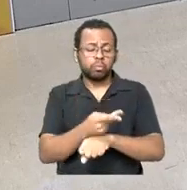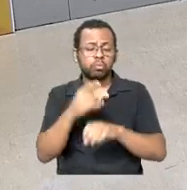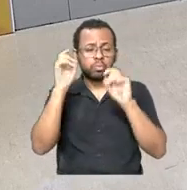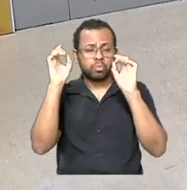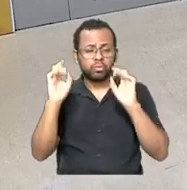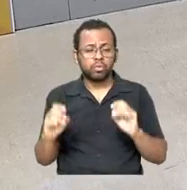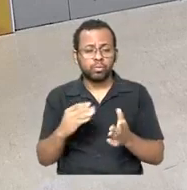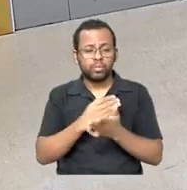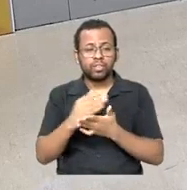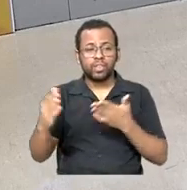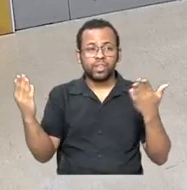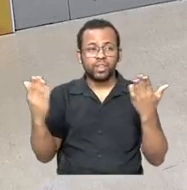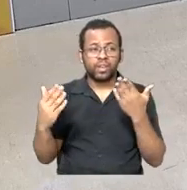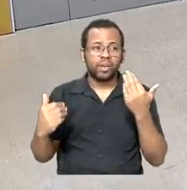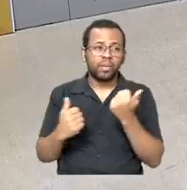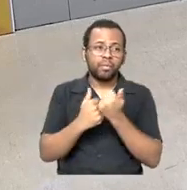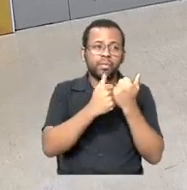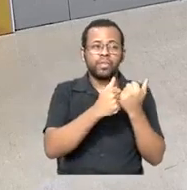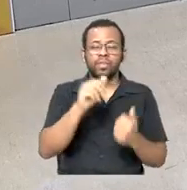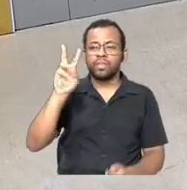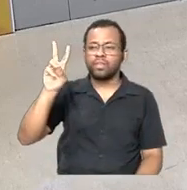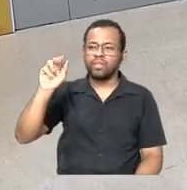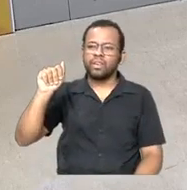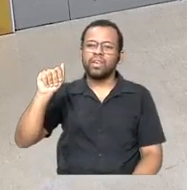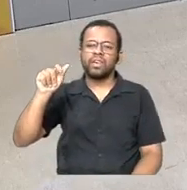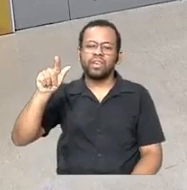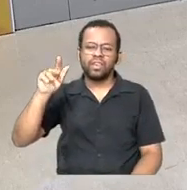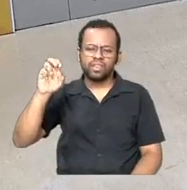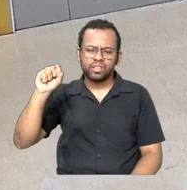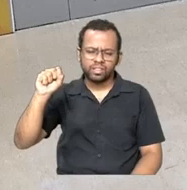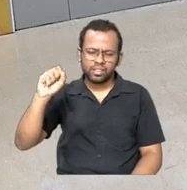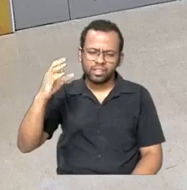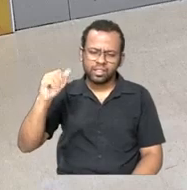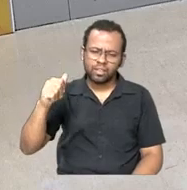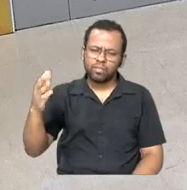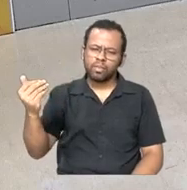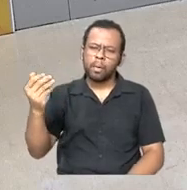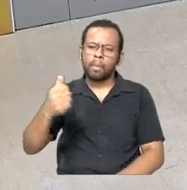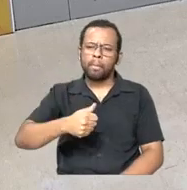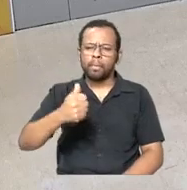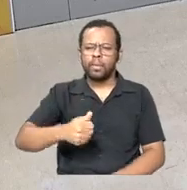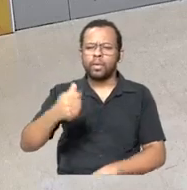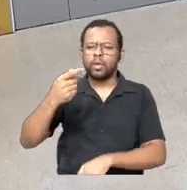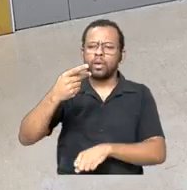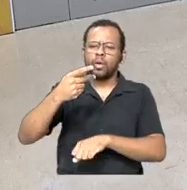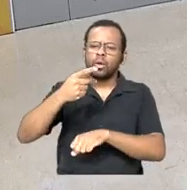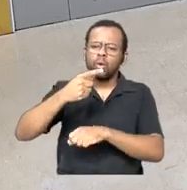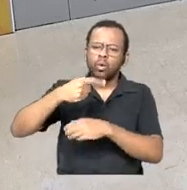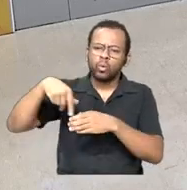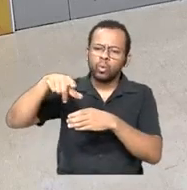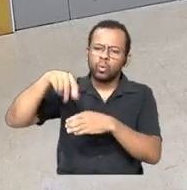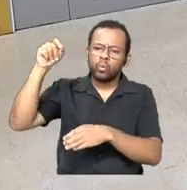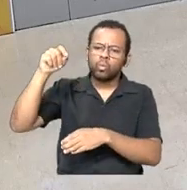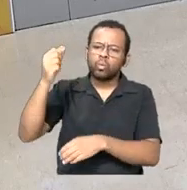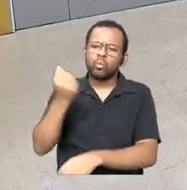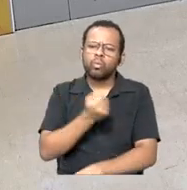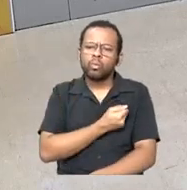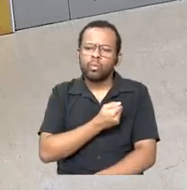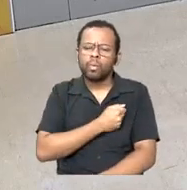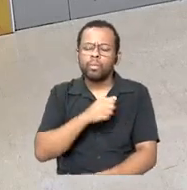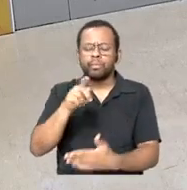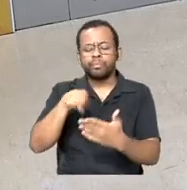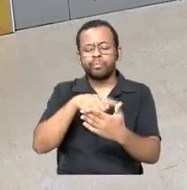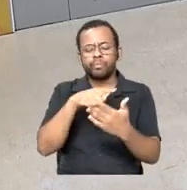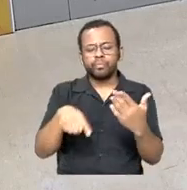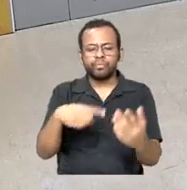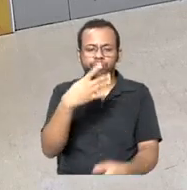agora com o apoio da minha querida Valesca Melo valesquinha chama a primeira bolinha começou o segundo prêmio você de casa marca